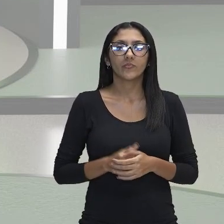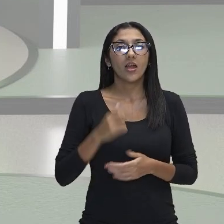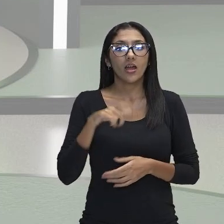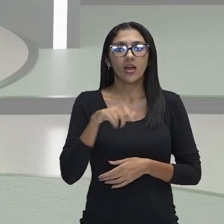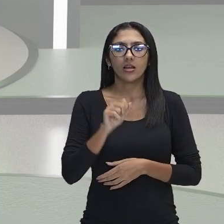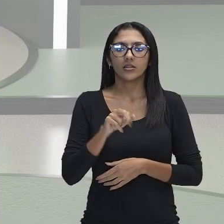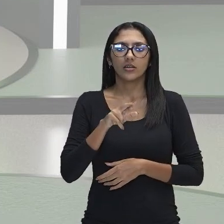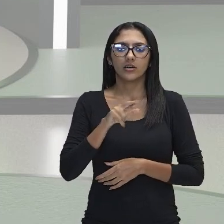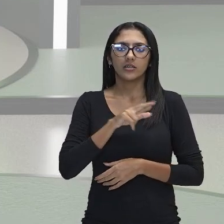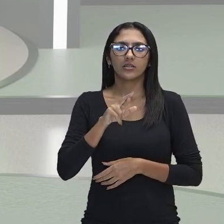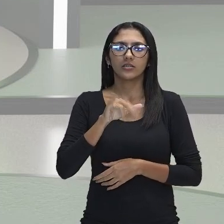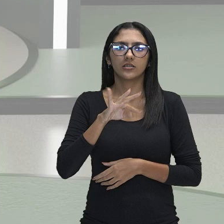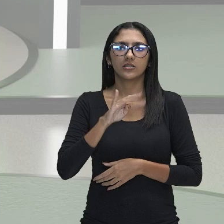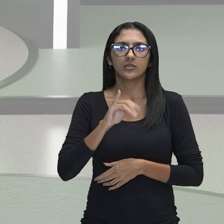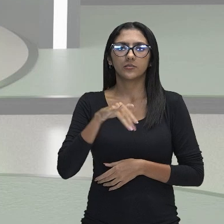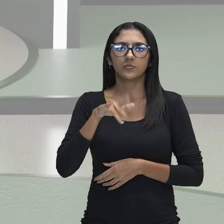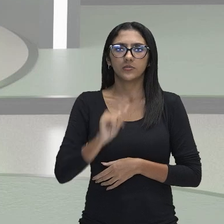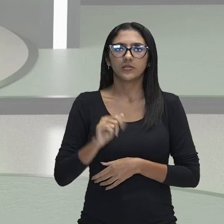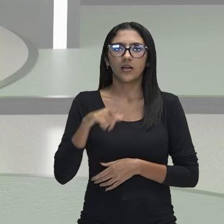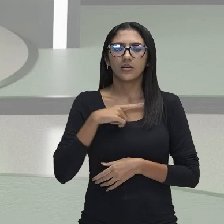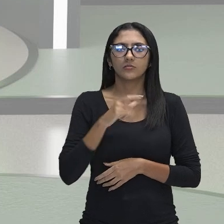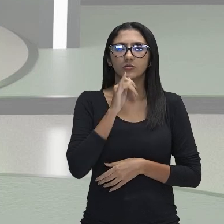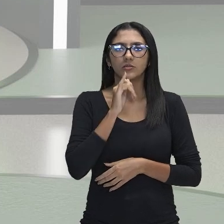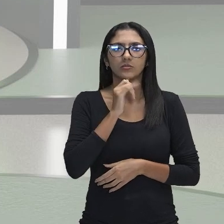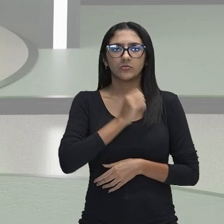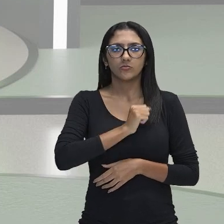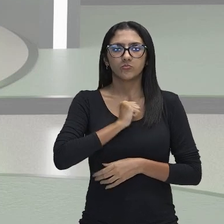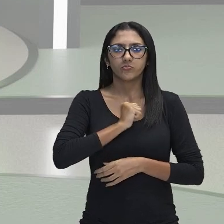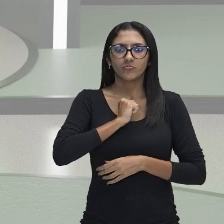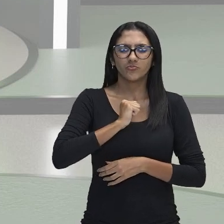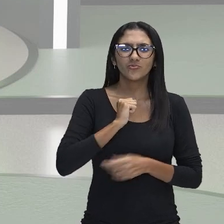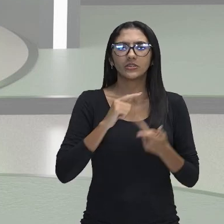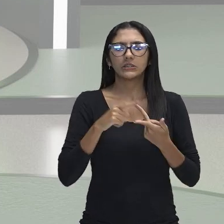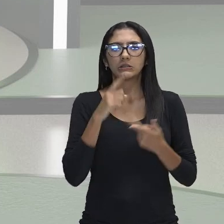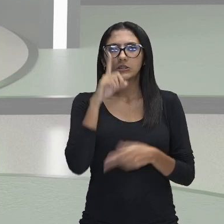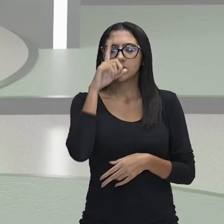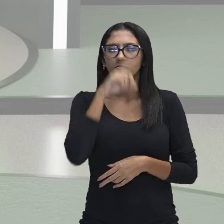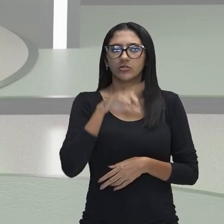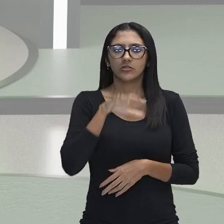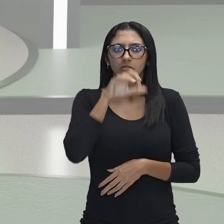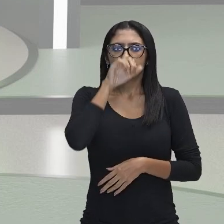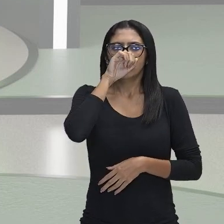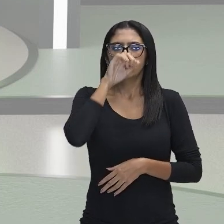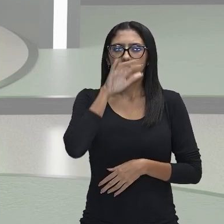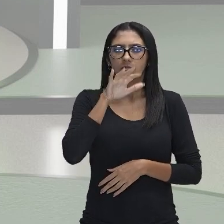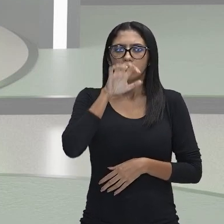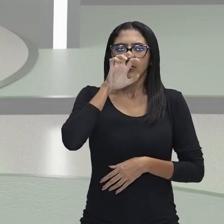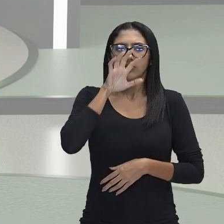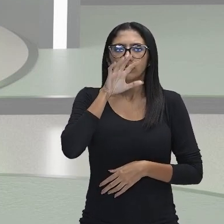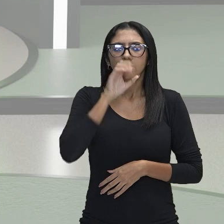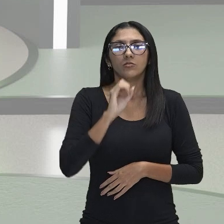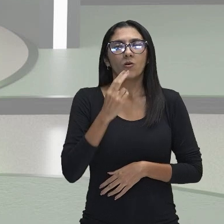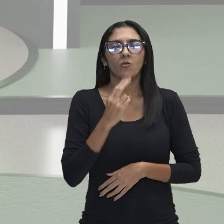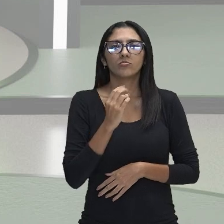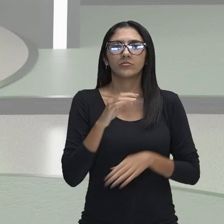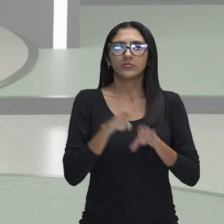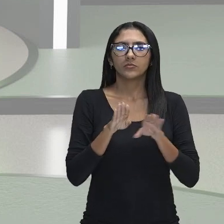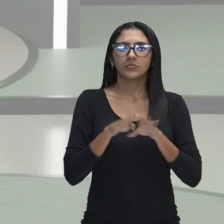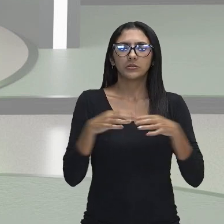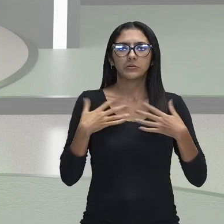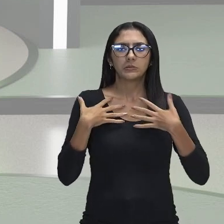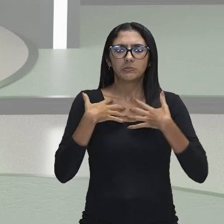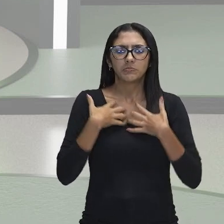se manifestar com palpitações, dificuldades respiratórias, dor no peito,